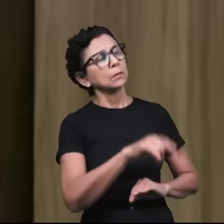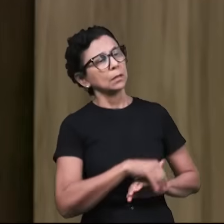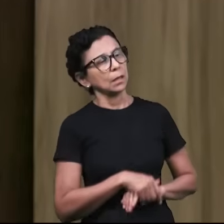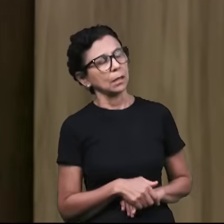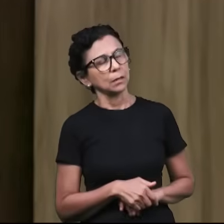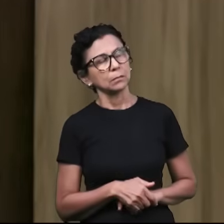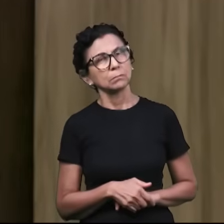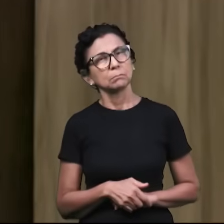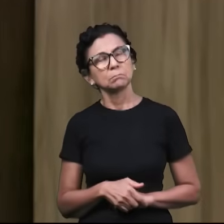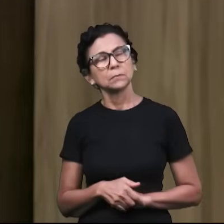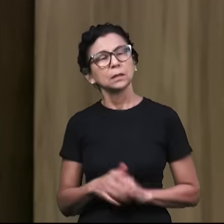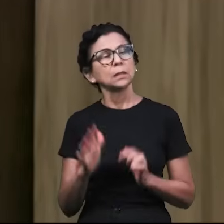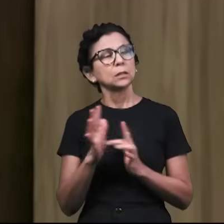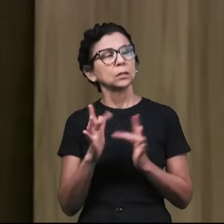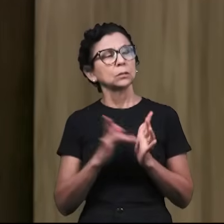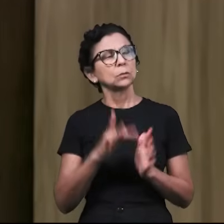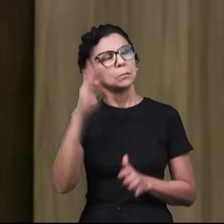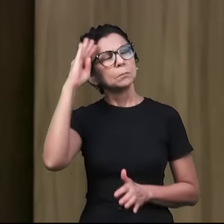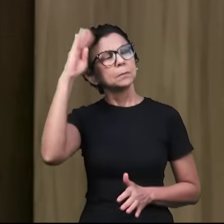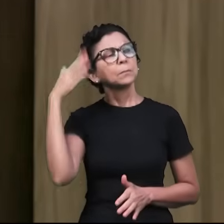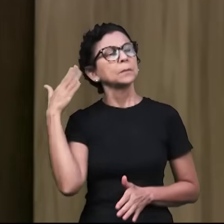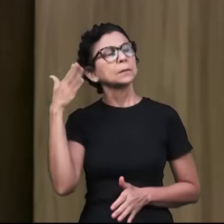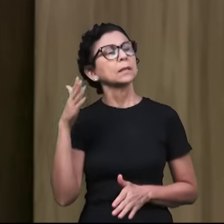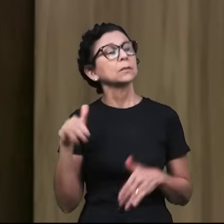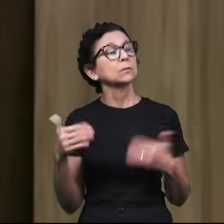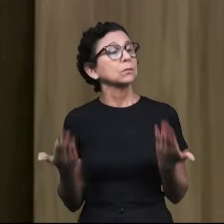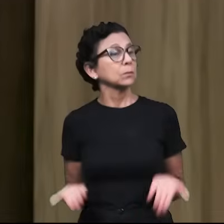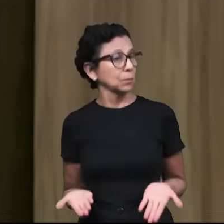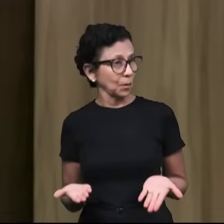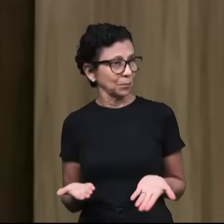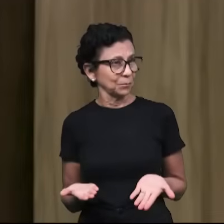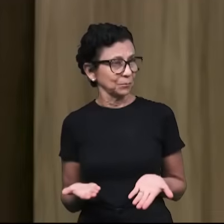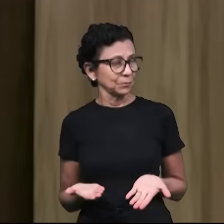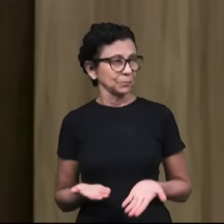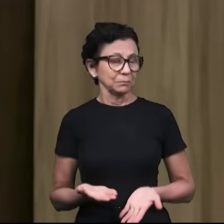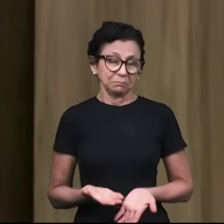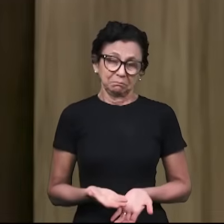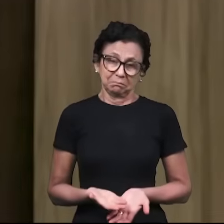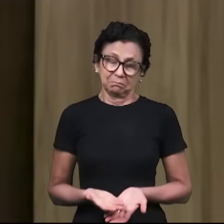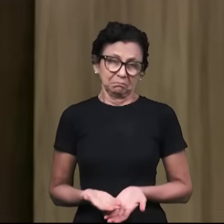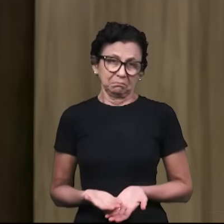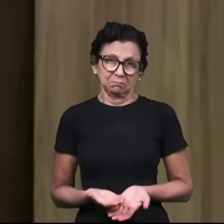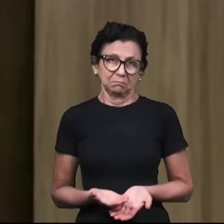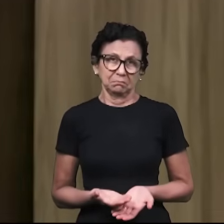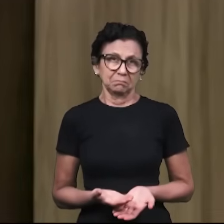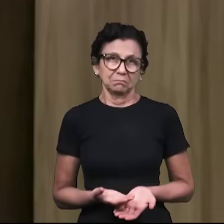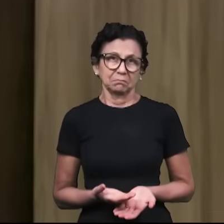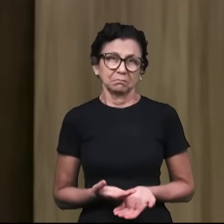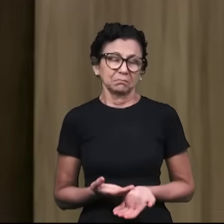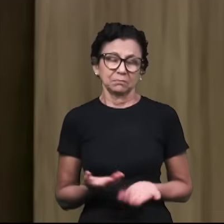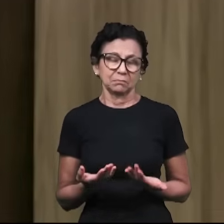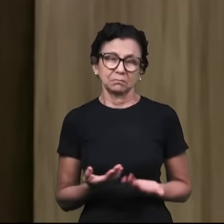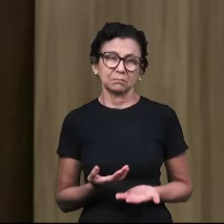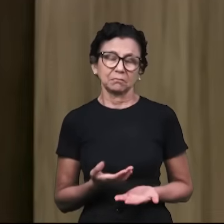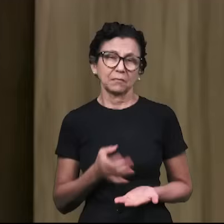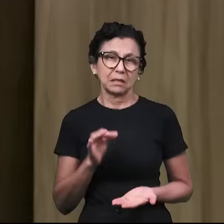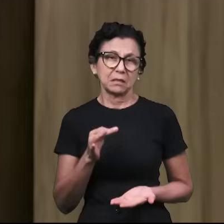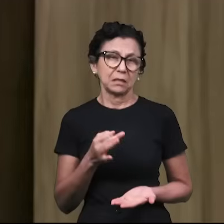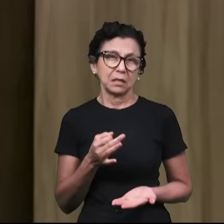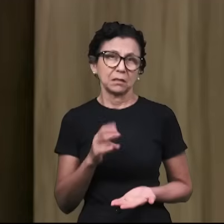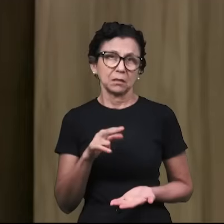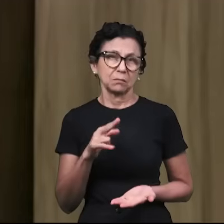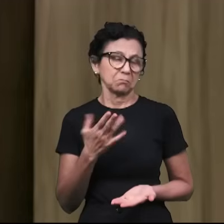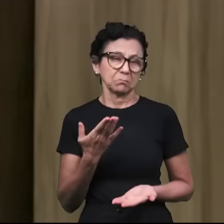principal mensagem de Jesus. Eu tenho certeza, isso não foi feito, ou pelo menos eu nunca tive acesso se foi